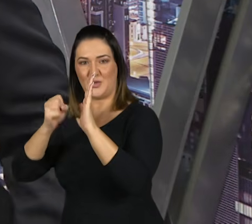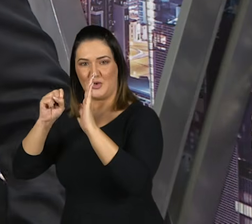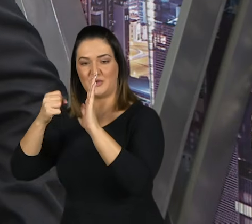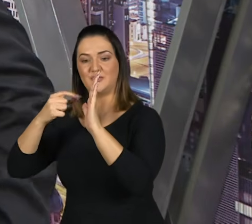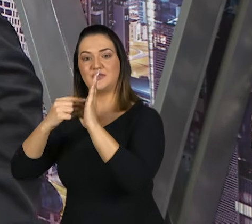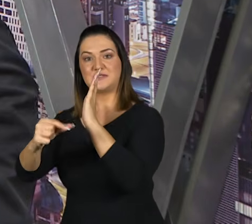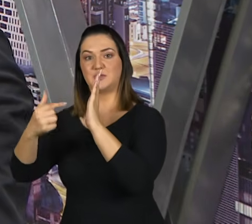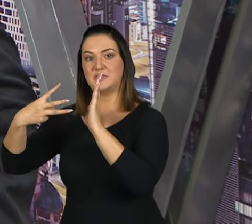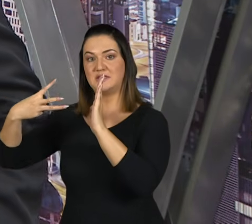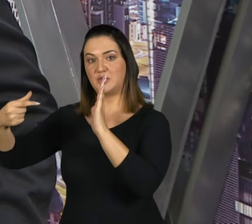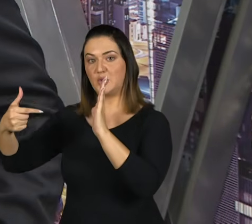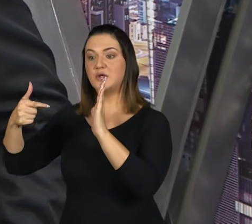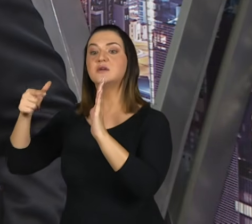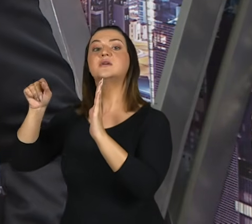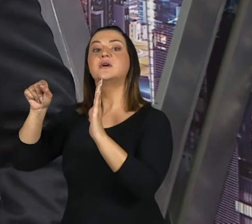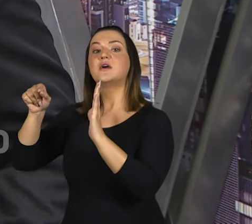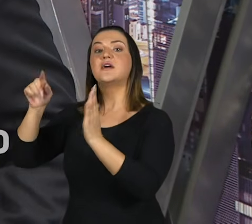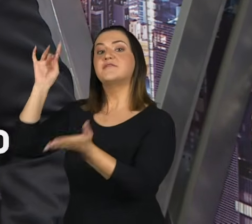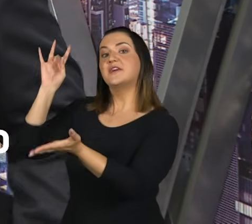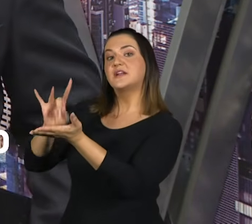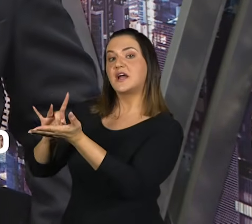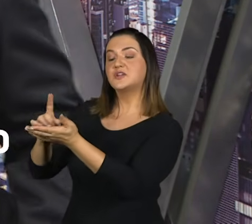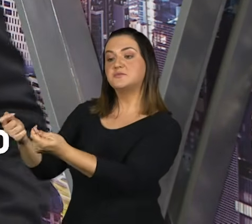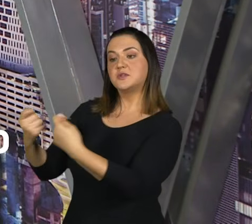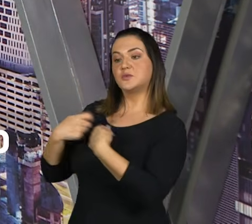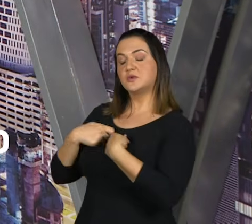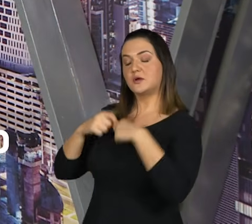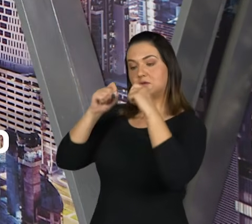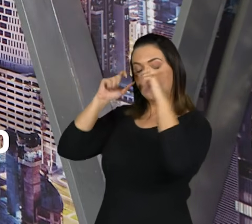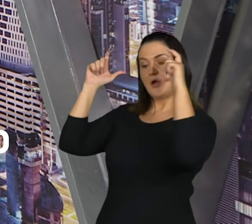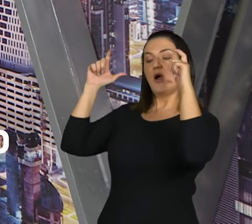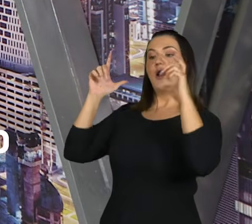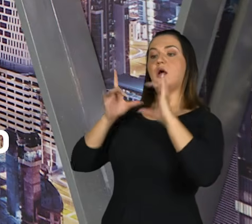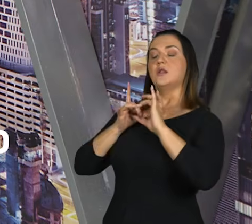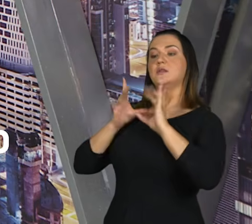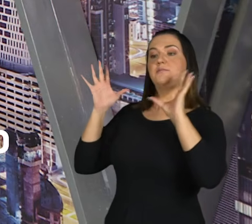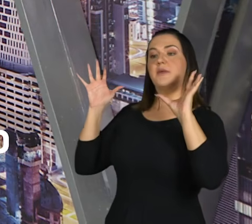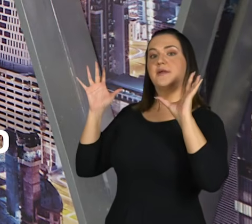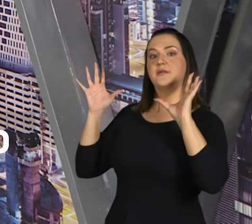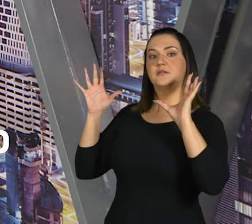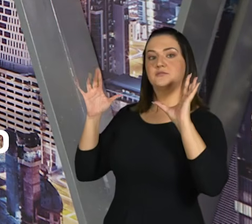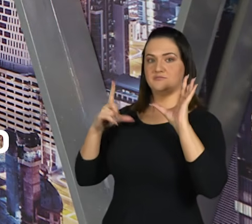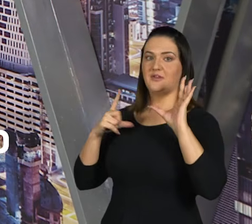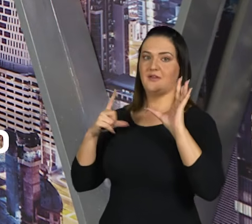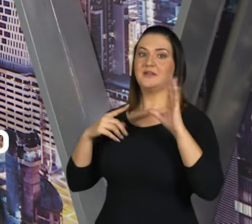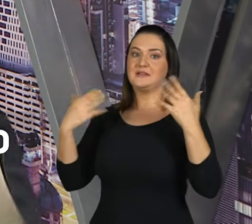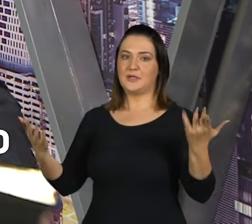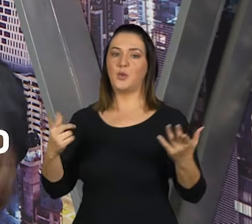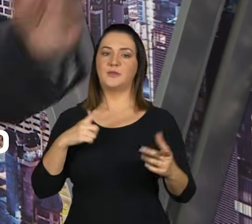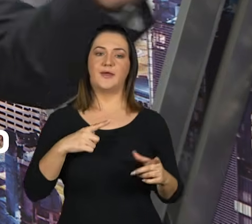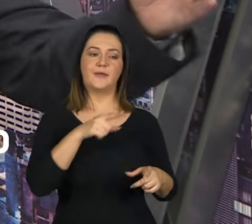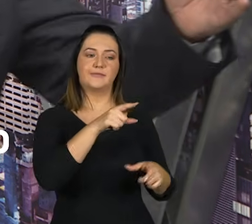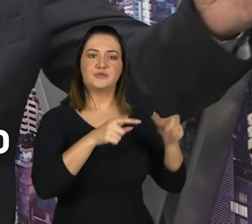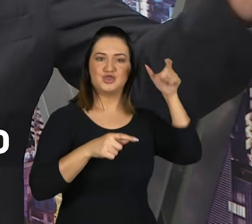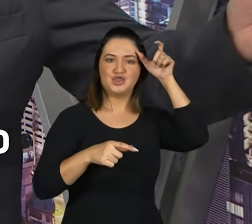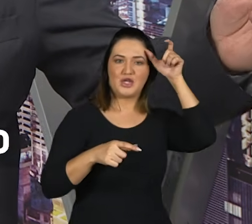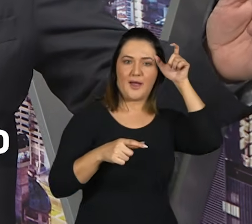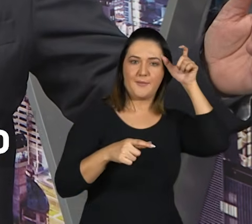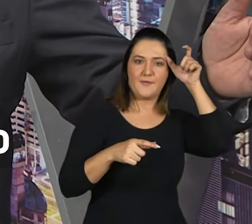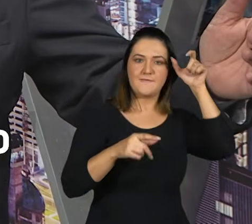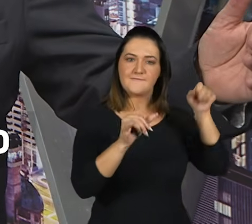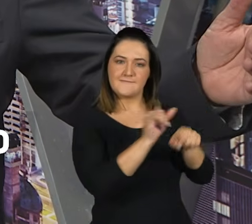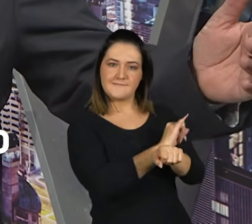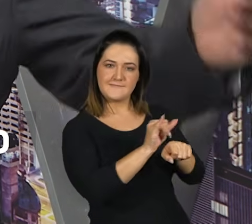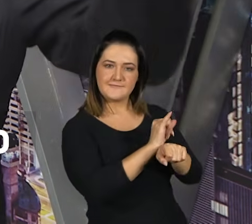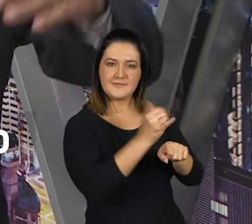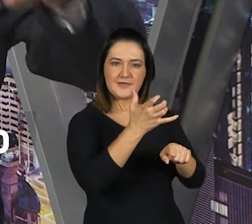verdade e a verdade vos libertará. Então, de um lado, Deus quer que você conheça a verdade para você ser liberto. Do outro lado, o diabo quer